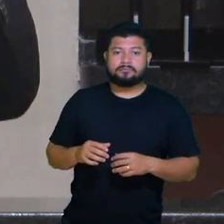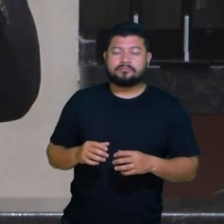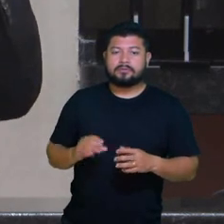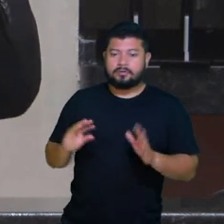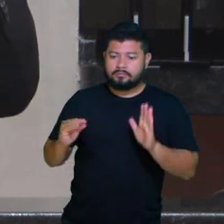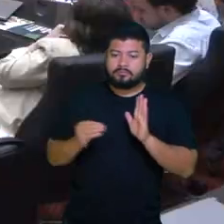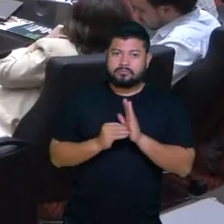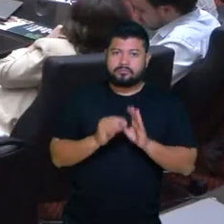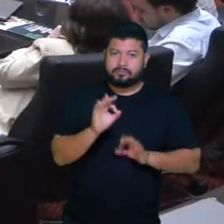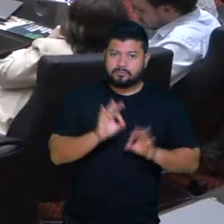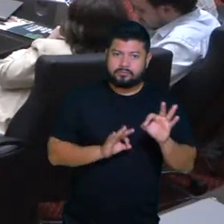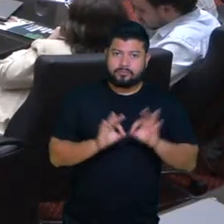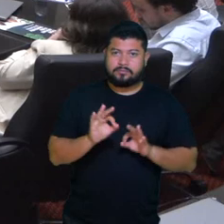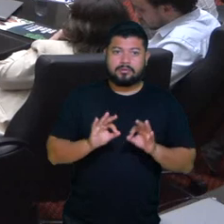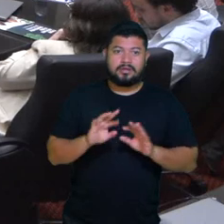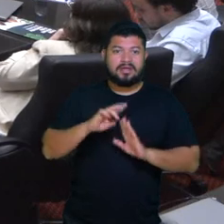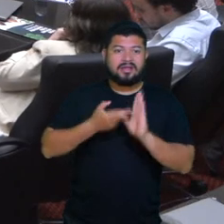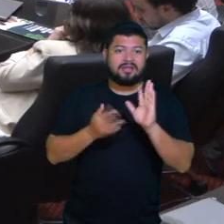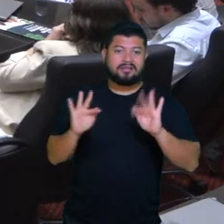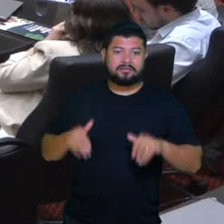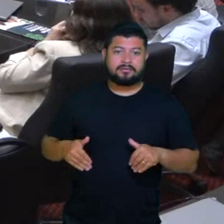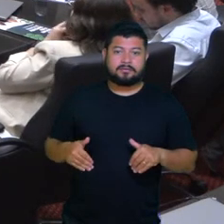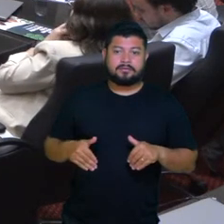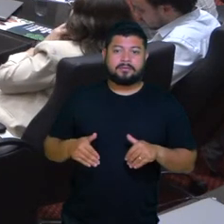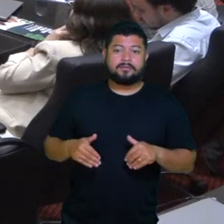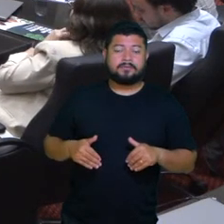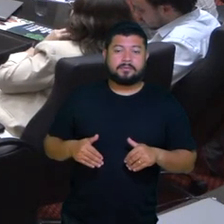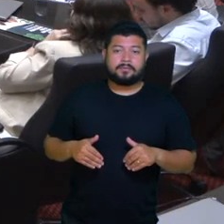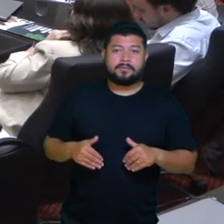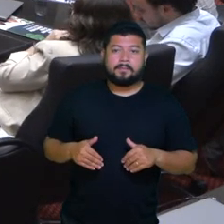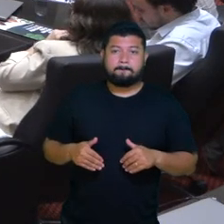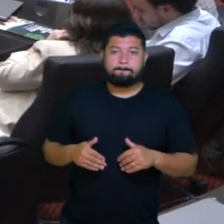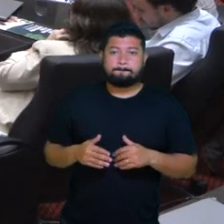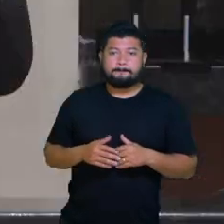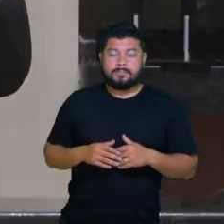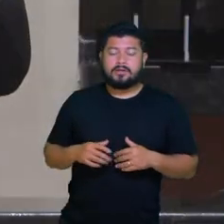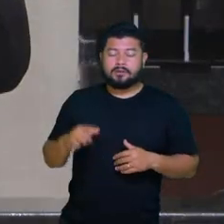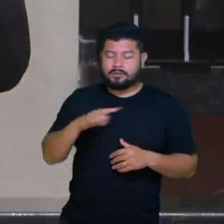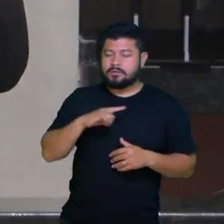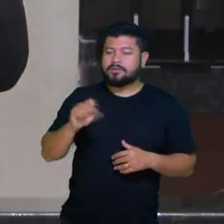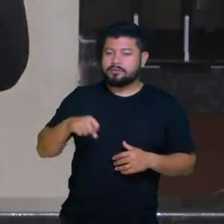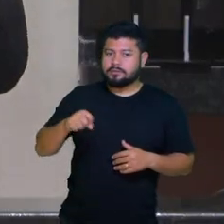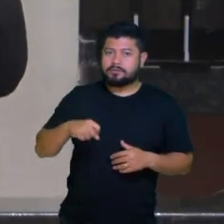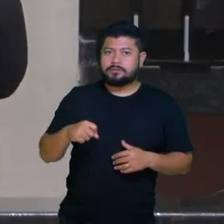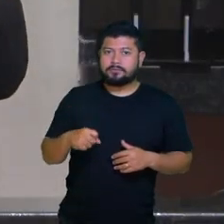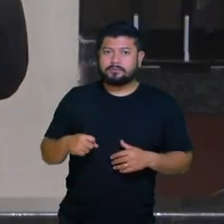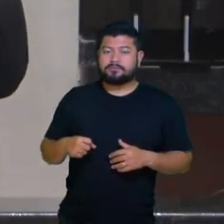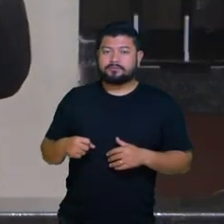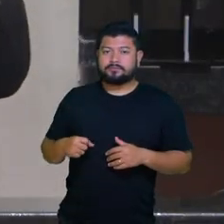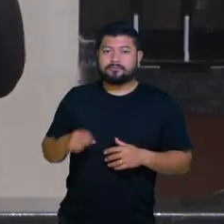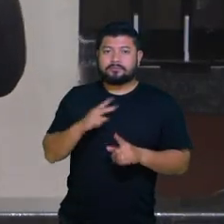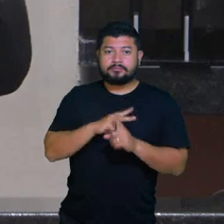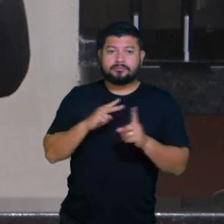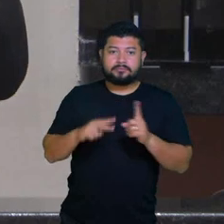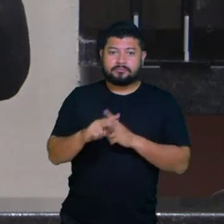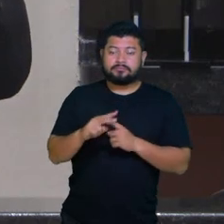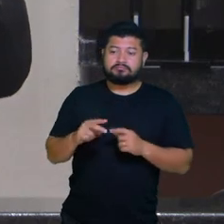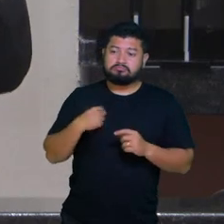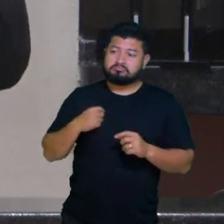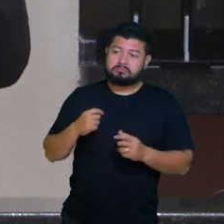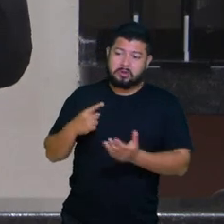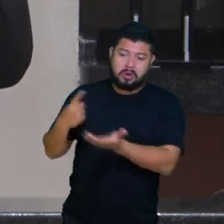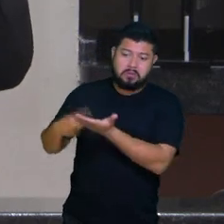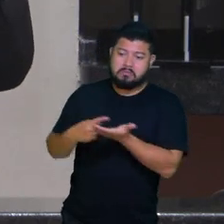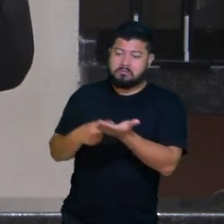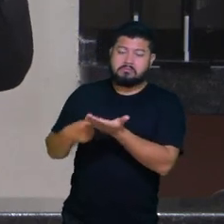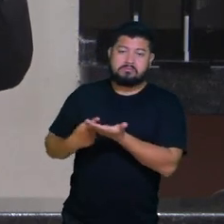difícil fazer uma redação final né mas a a será acolhida sim inclusive na perspectiva de uma repactuação